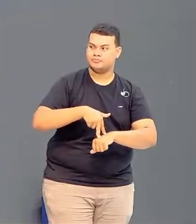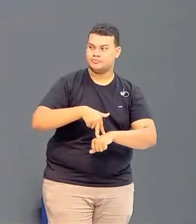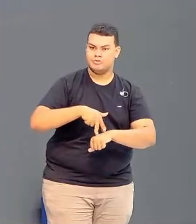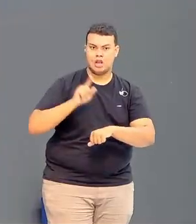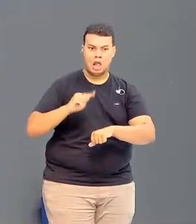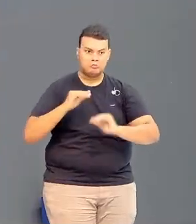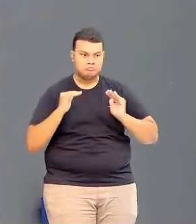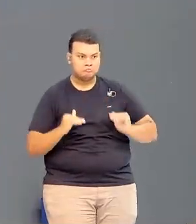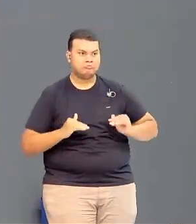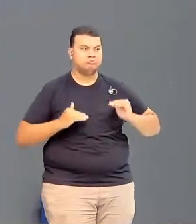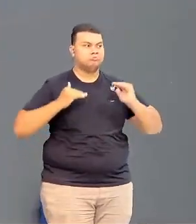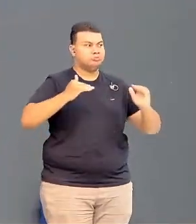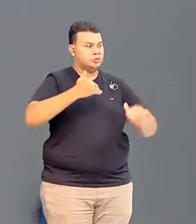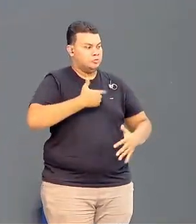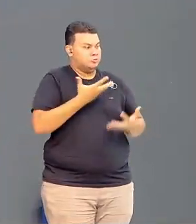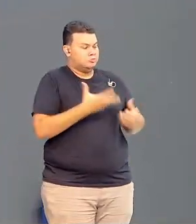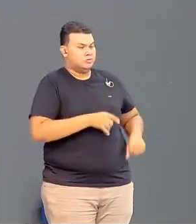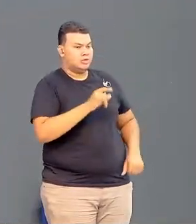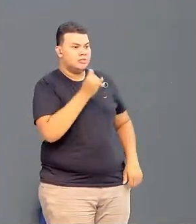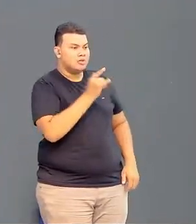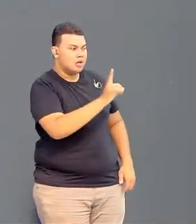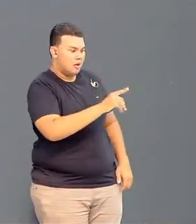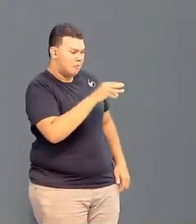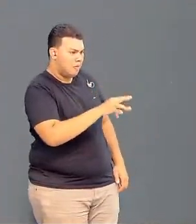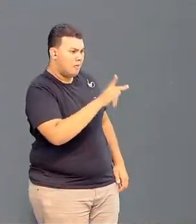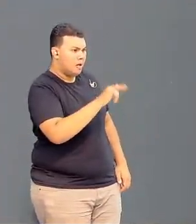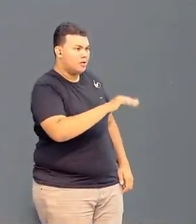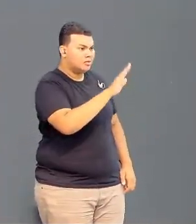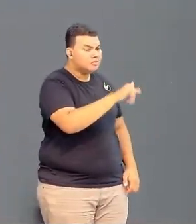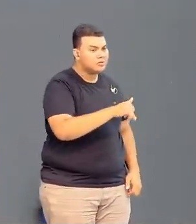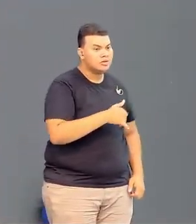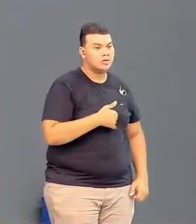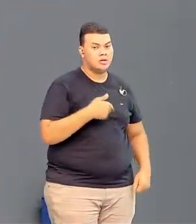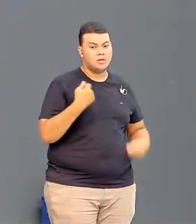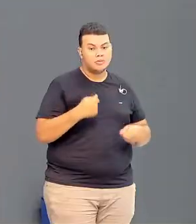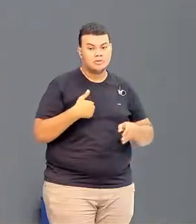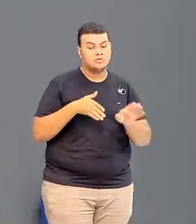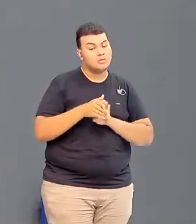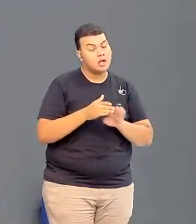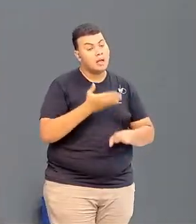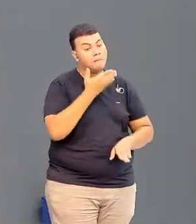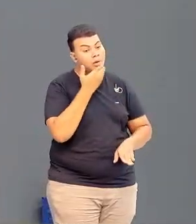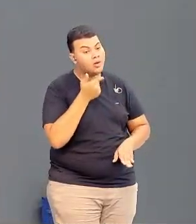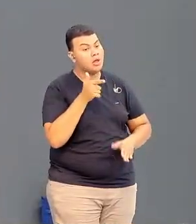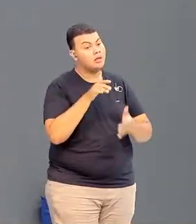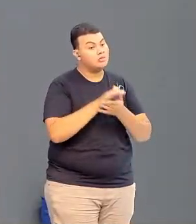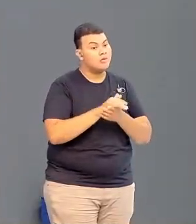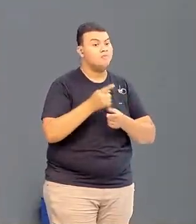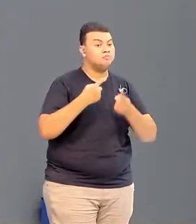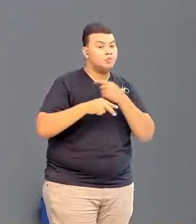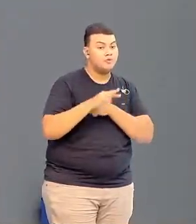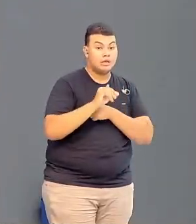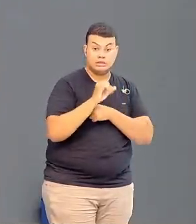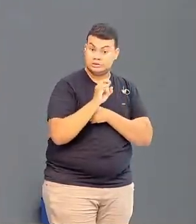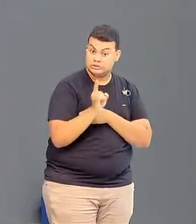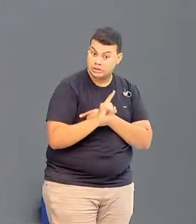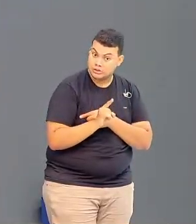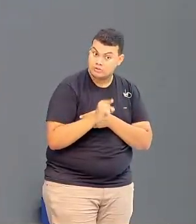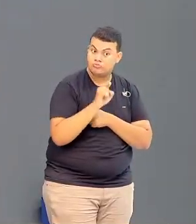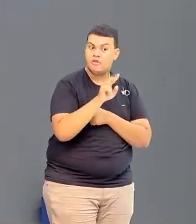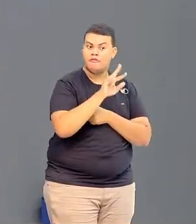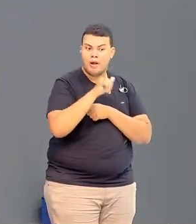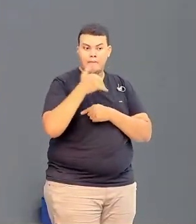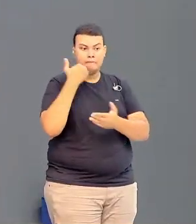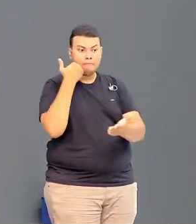Chega a mãe e o pai, e diz para essa: filho, vem cá, filha, vem cá, olha, eu acho que você precisa cuidar melhor do seu casamento, tá? Porque senão você